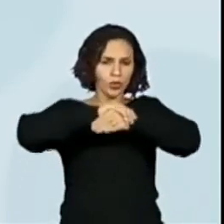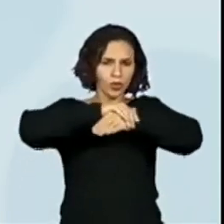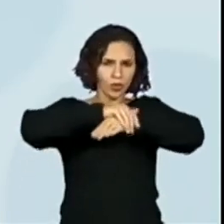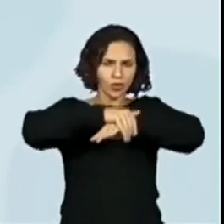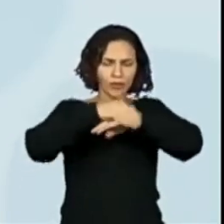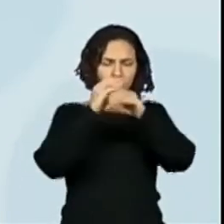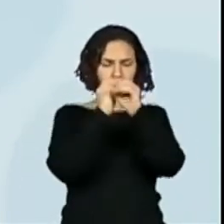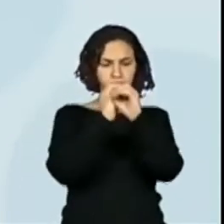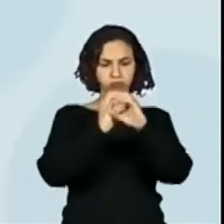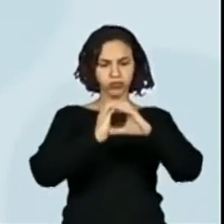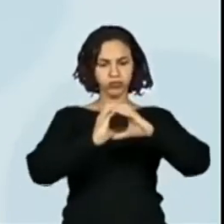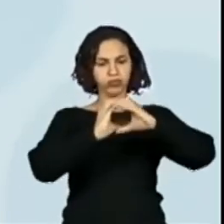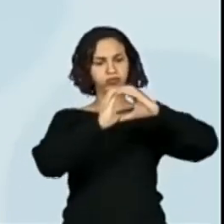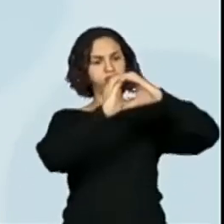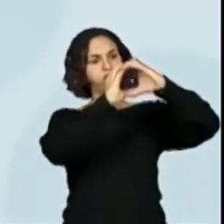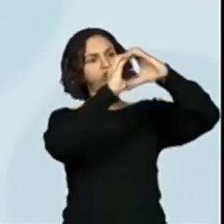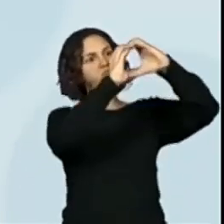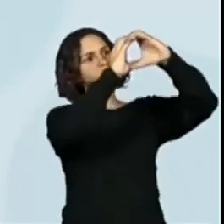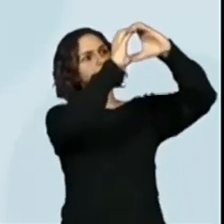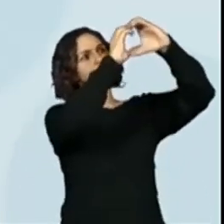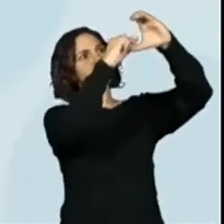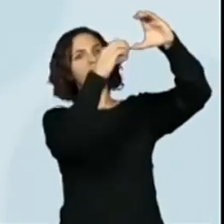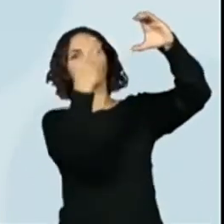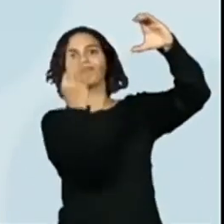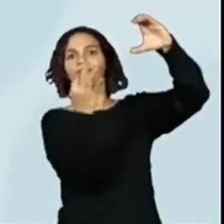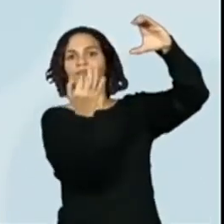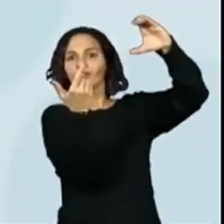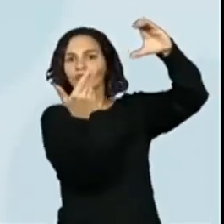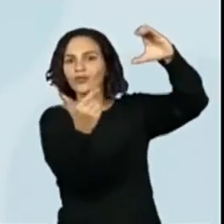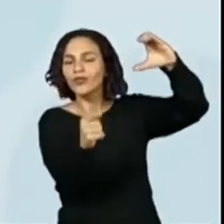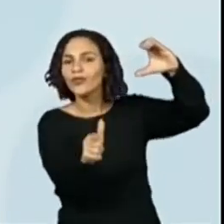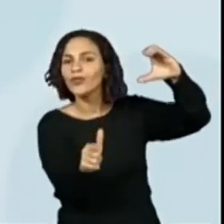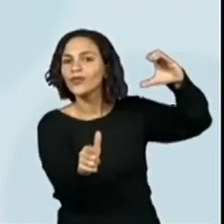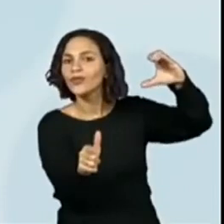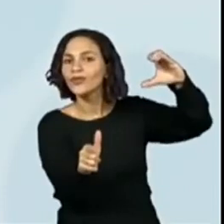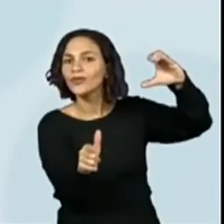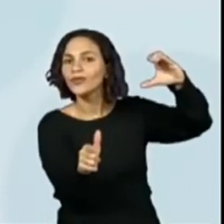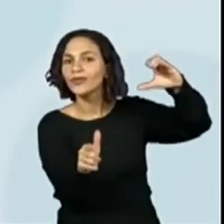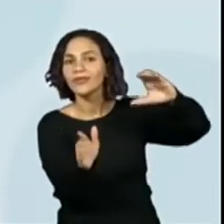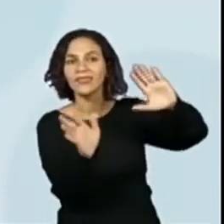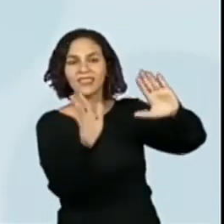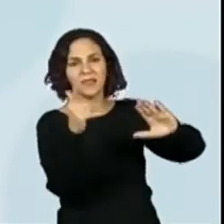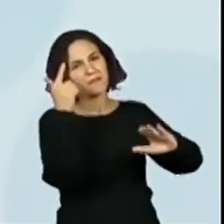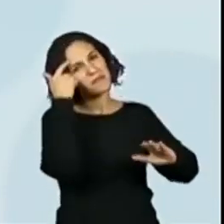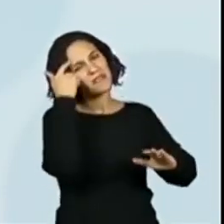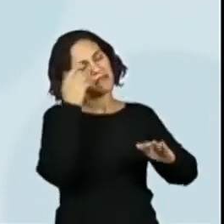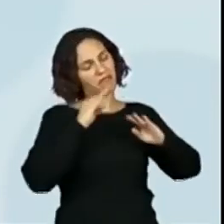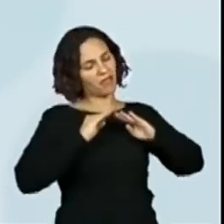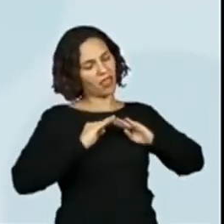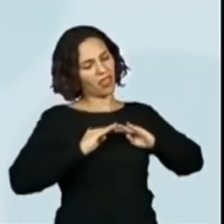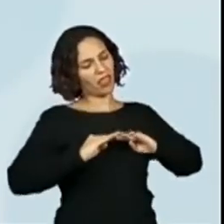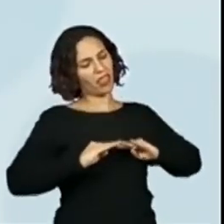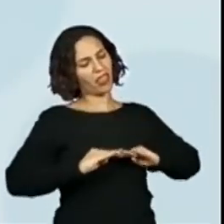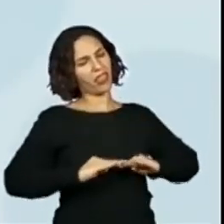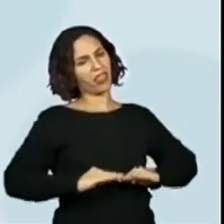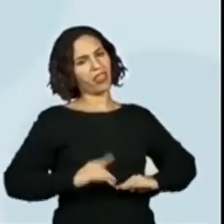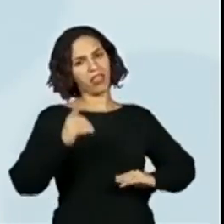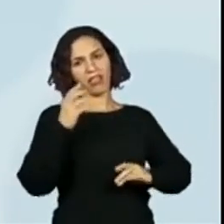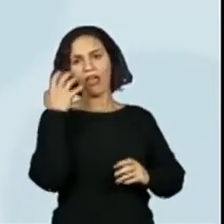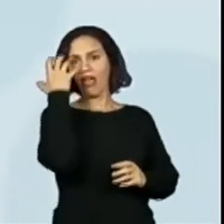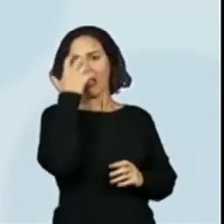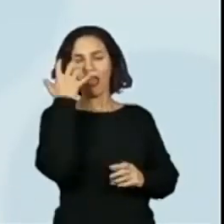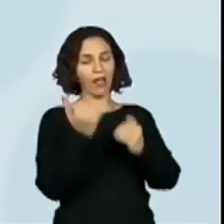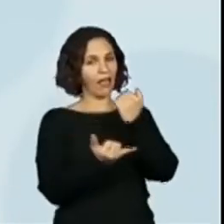até plena novamente ficar. Não deixe a baixa autoestima te ludibriar.